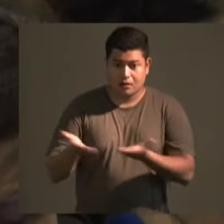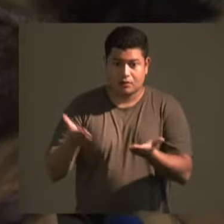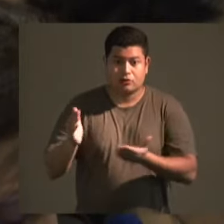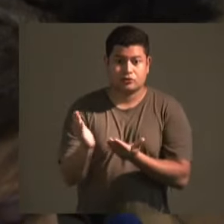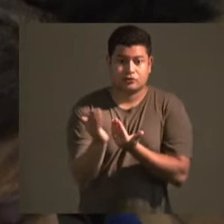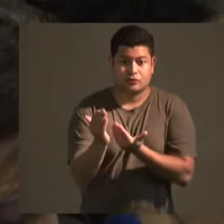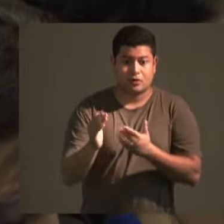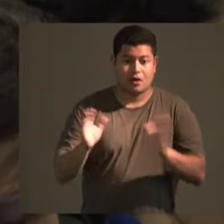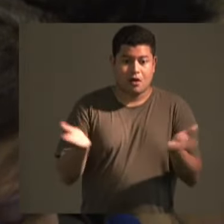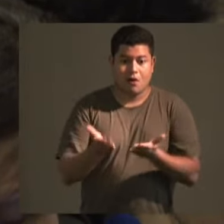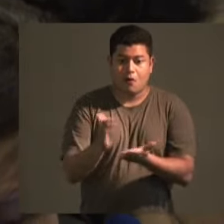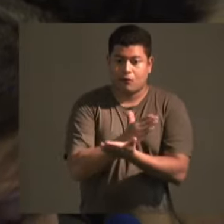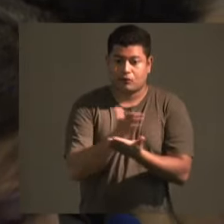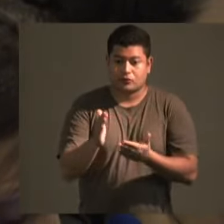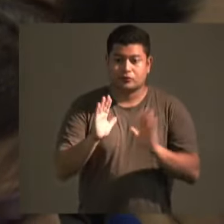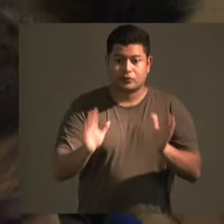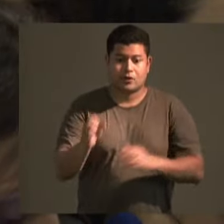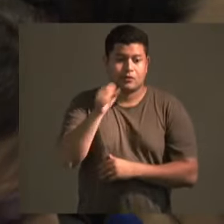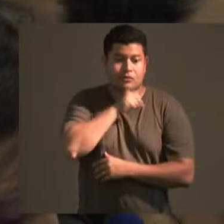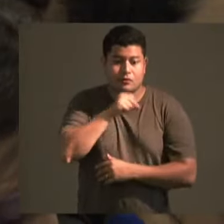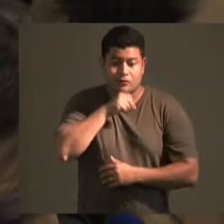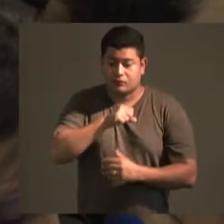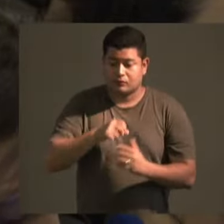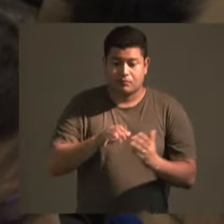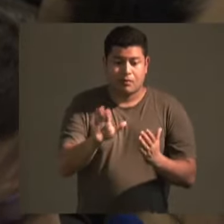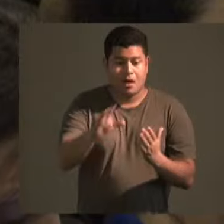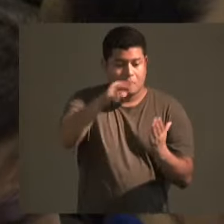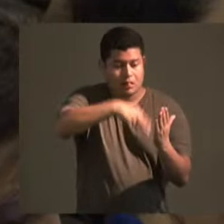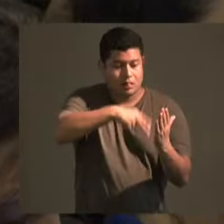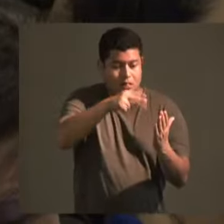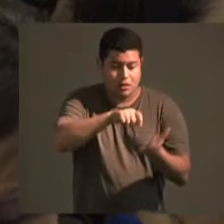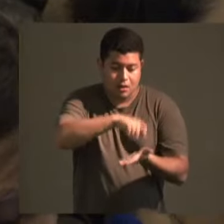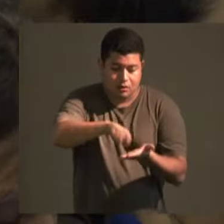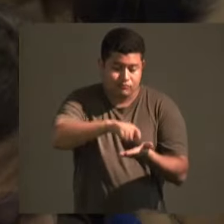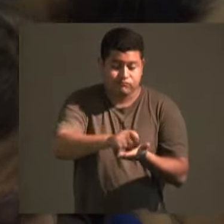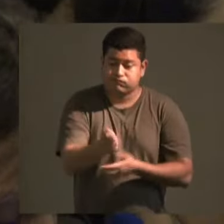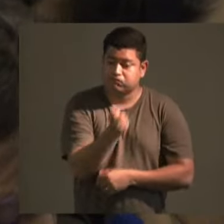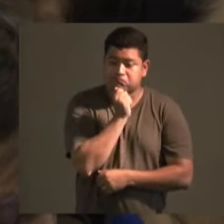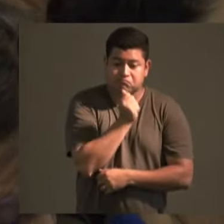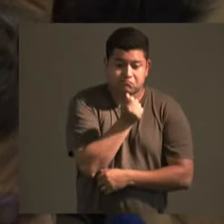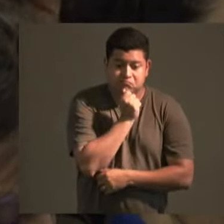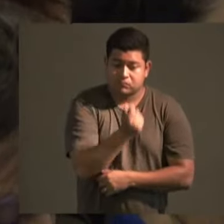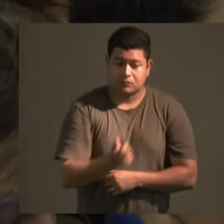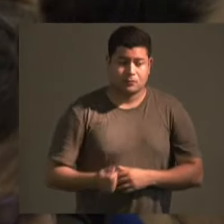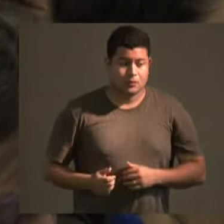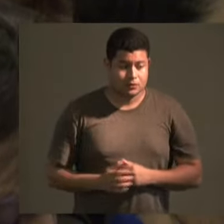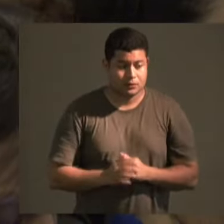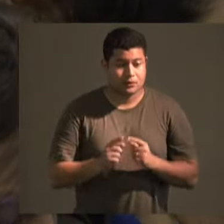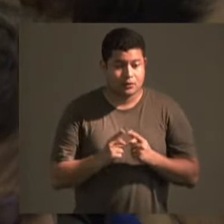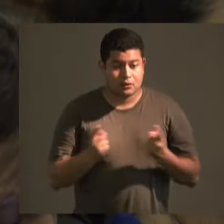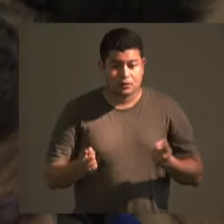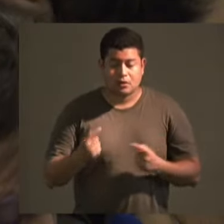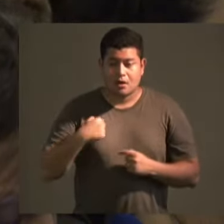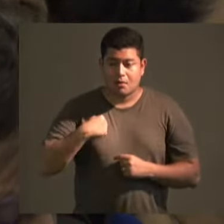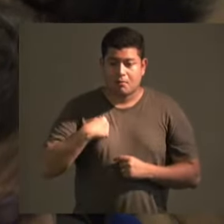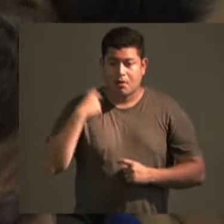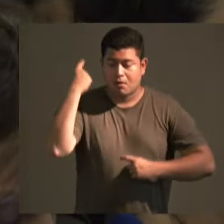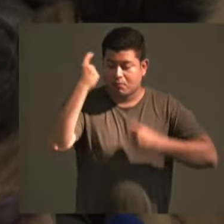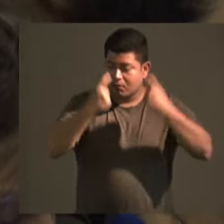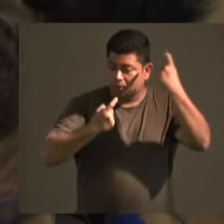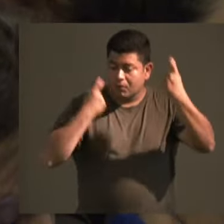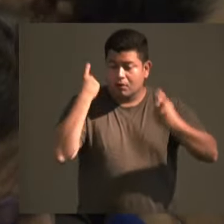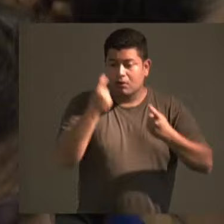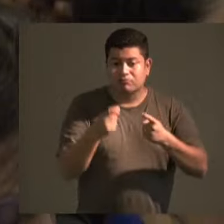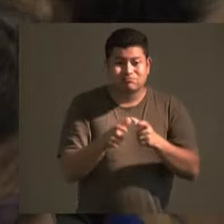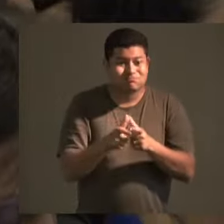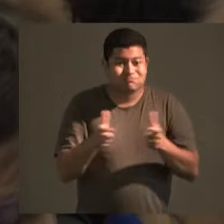maior idade, ou já são idosos que não sabem nem ler e escrever ainda. Tá? Então, o meu maior